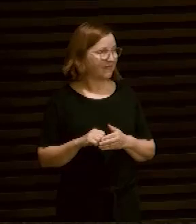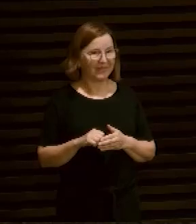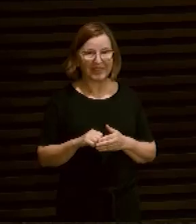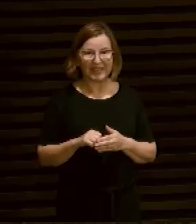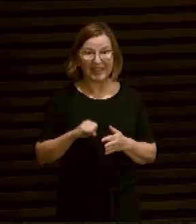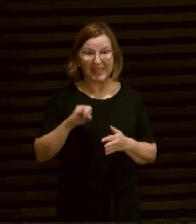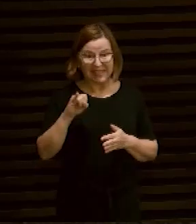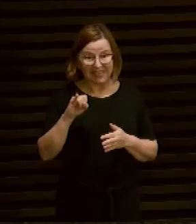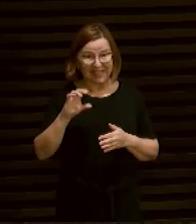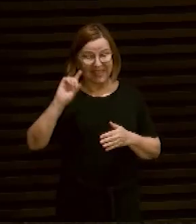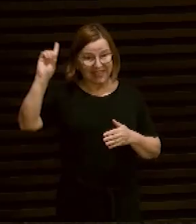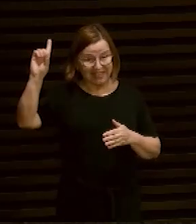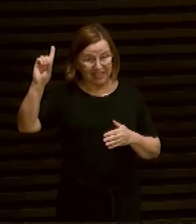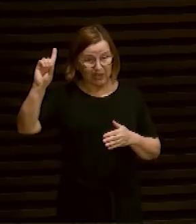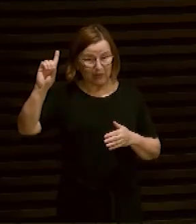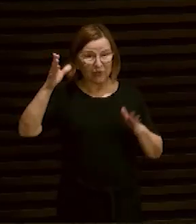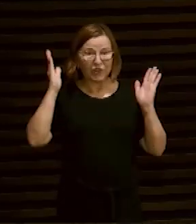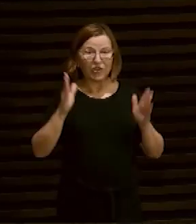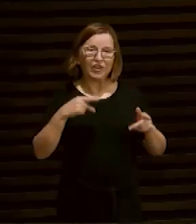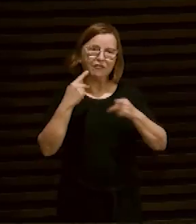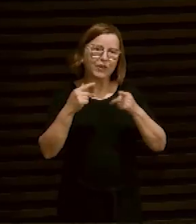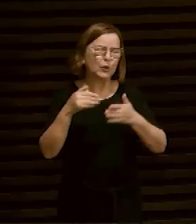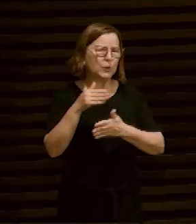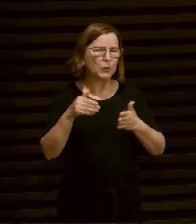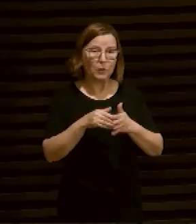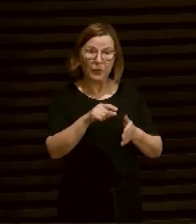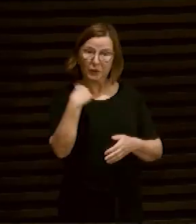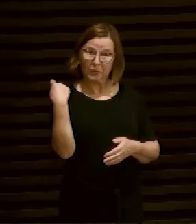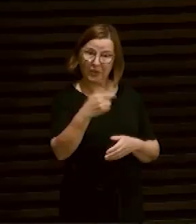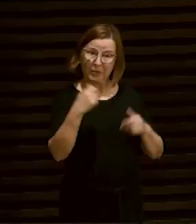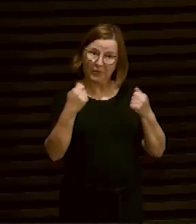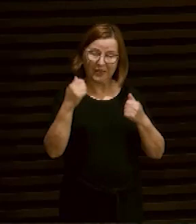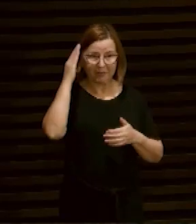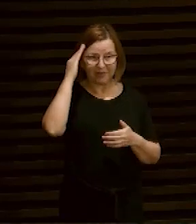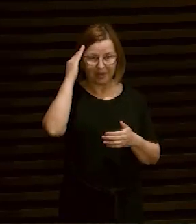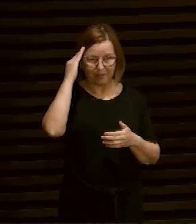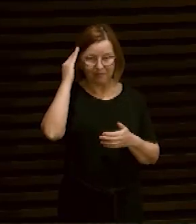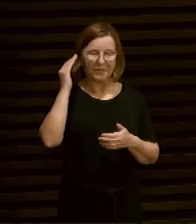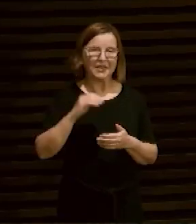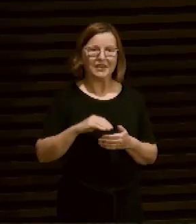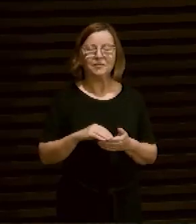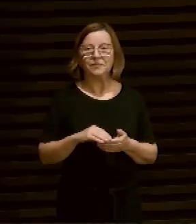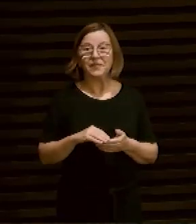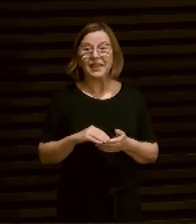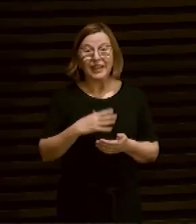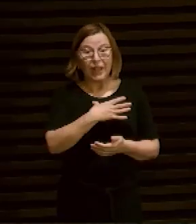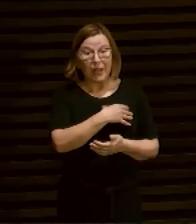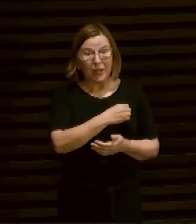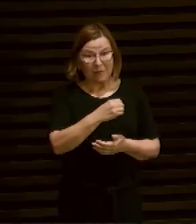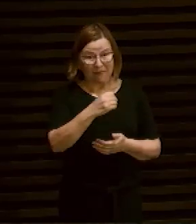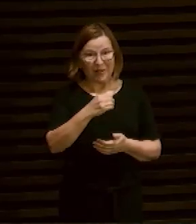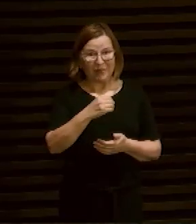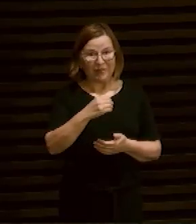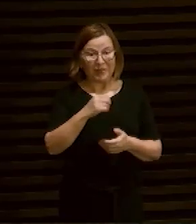vai falar mais nada, Ele já falou tudo pelos profetas e nos últimos dias nos falou pelo Filho. O Filho fez uma salvação